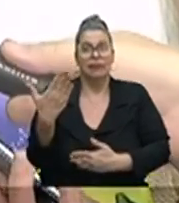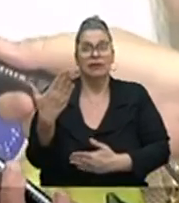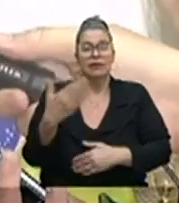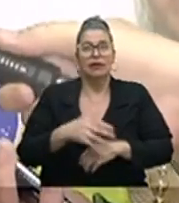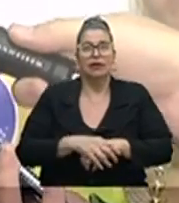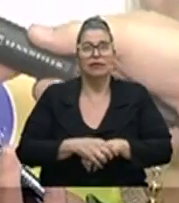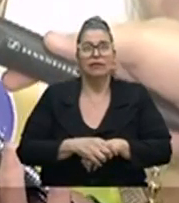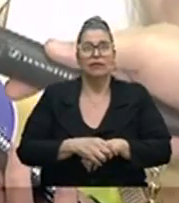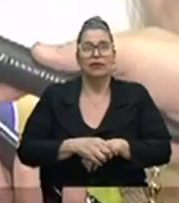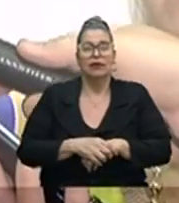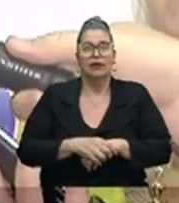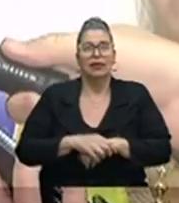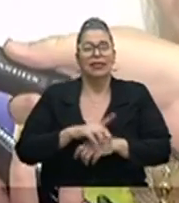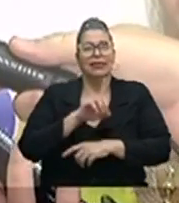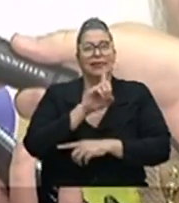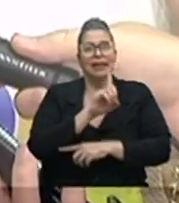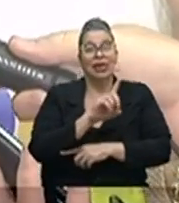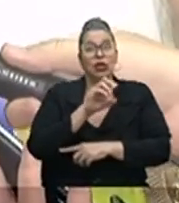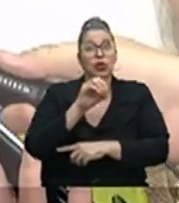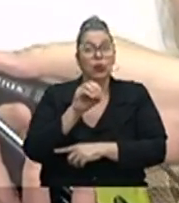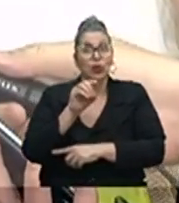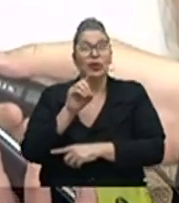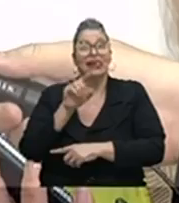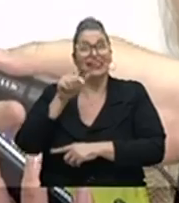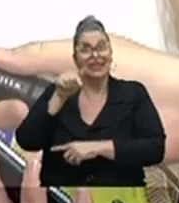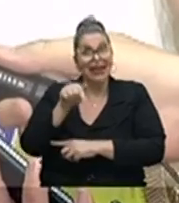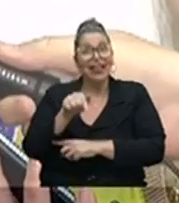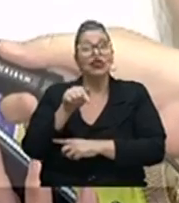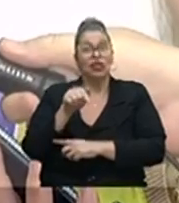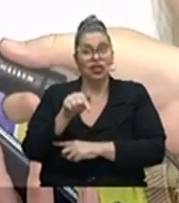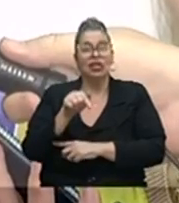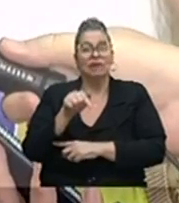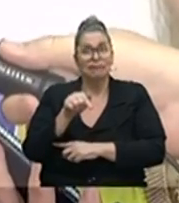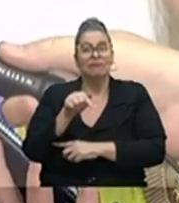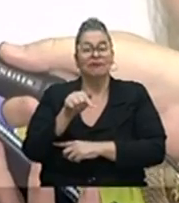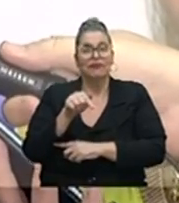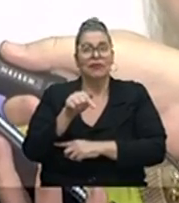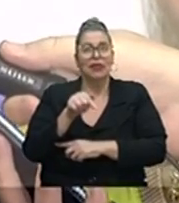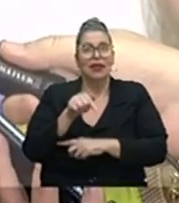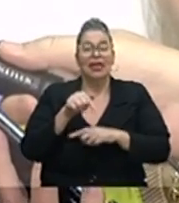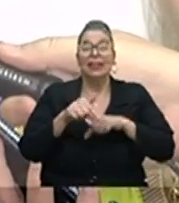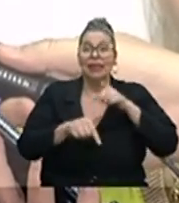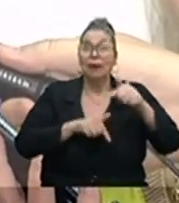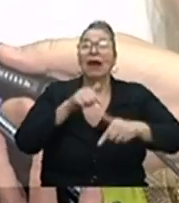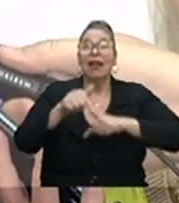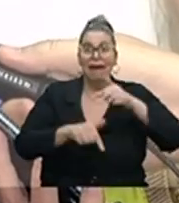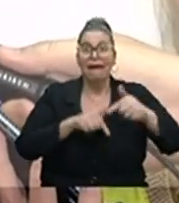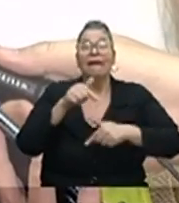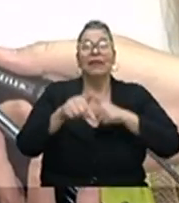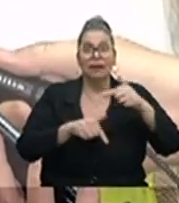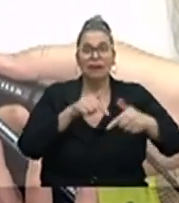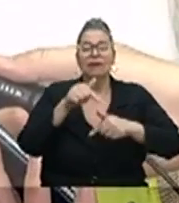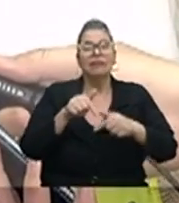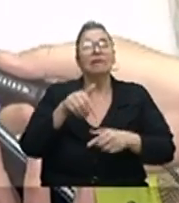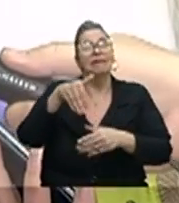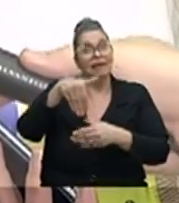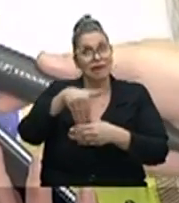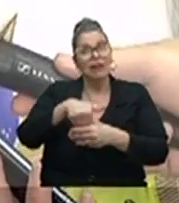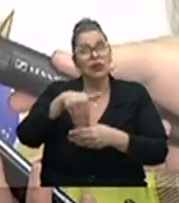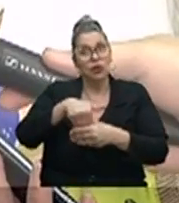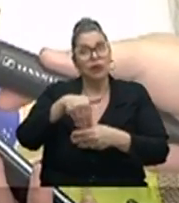aos 107 mil mesários e mesárias que trabalharam nas